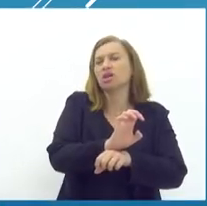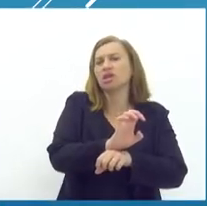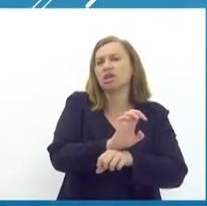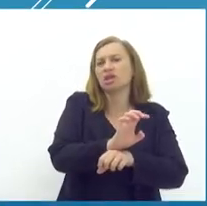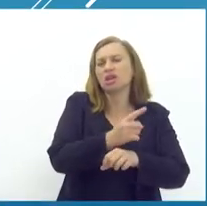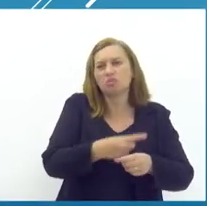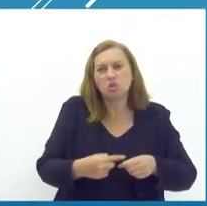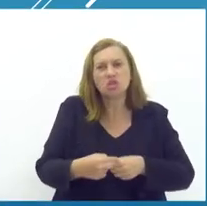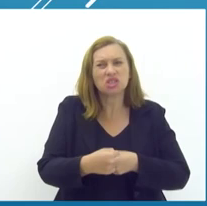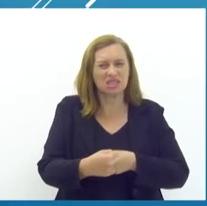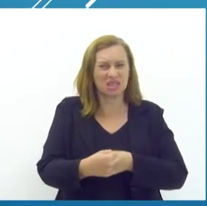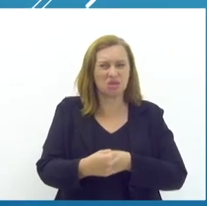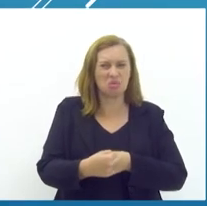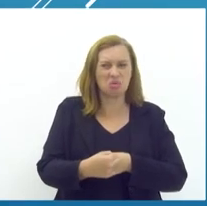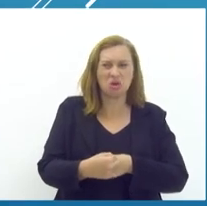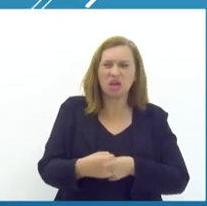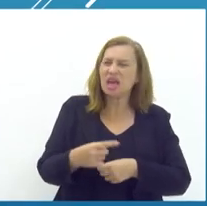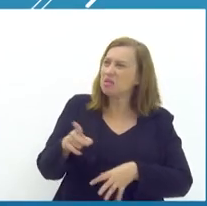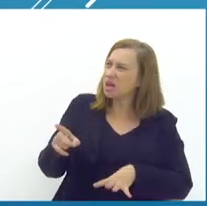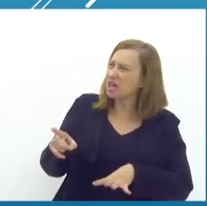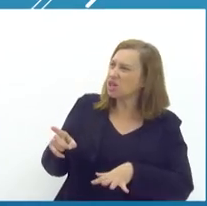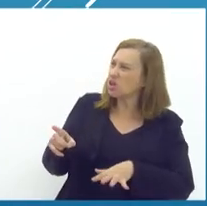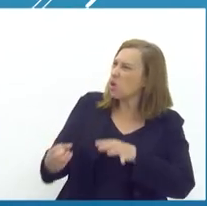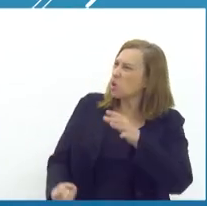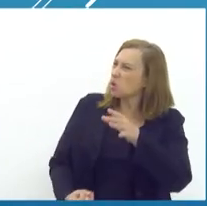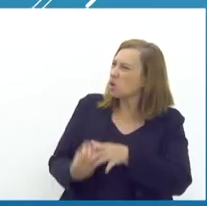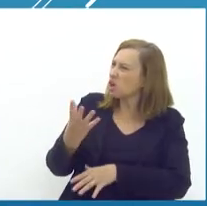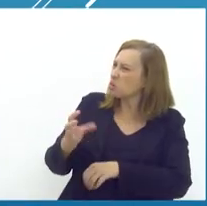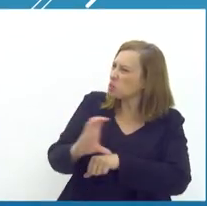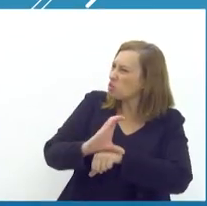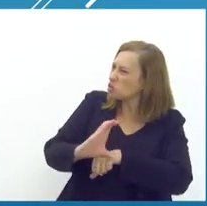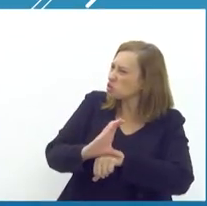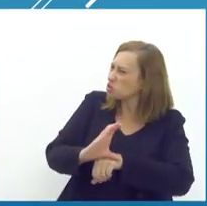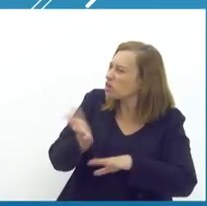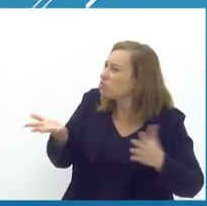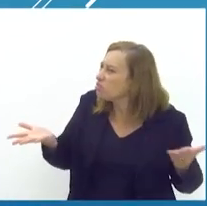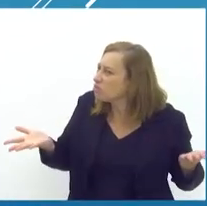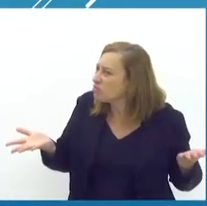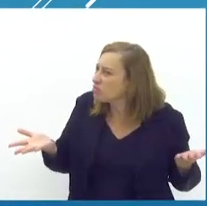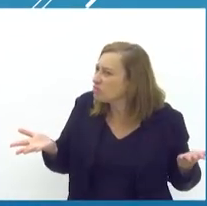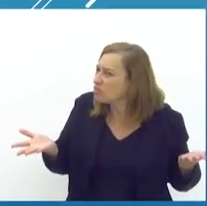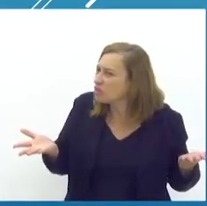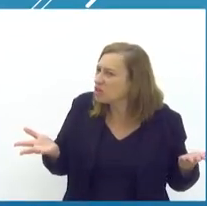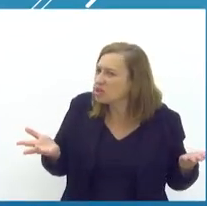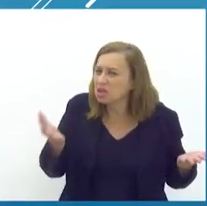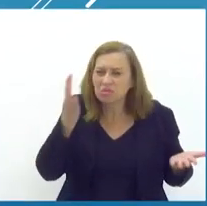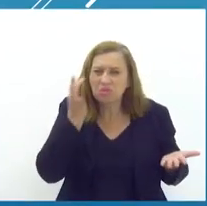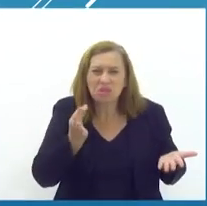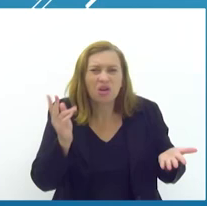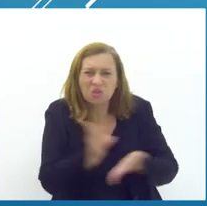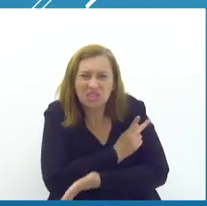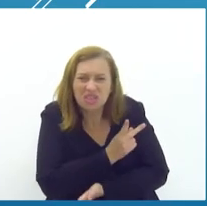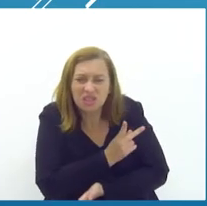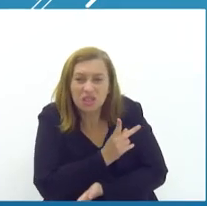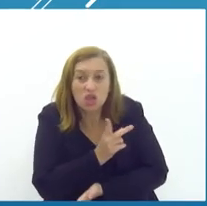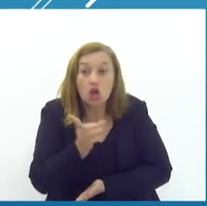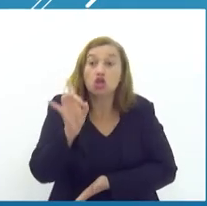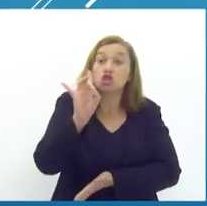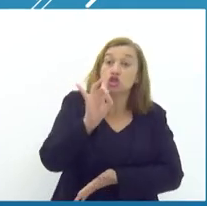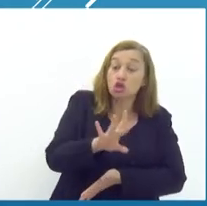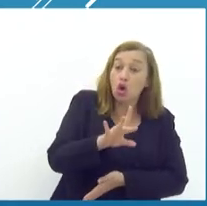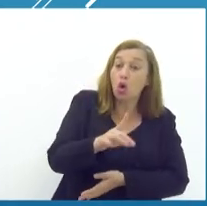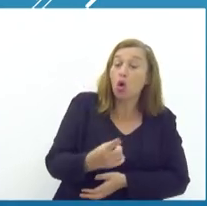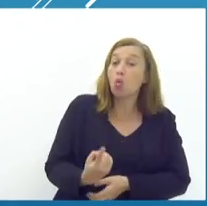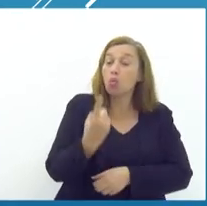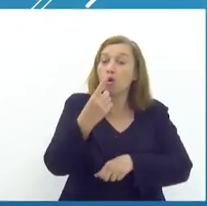pera aí a gente tá fazendo uma nova constituinte e eu não tô sabendo disso é isso que tá acontecendo porque só numa nova